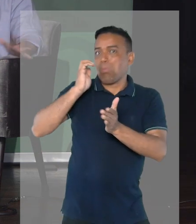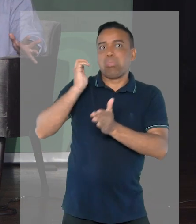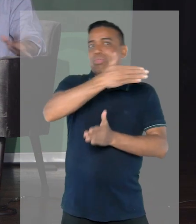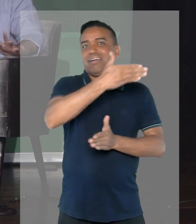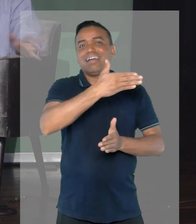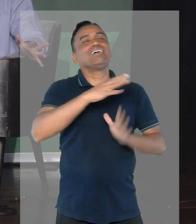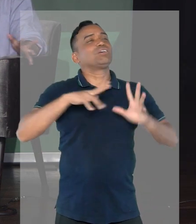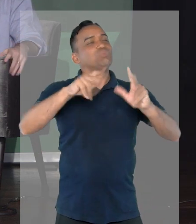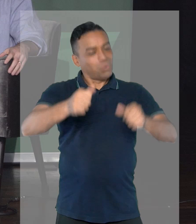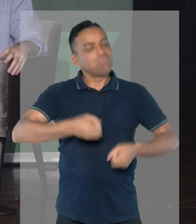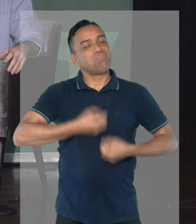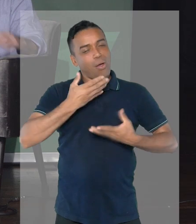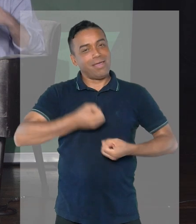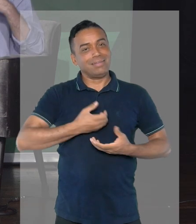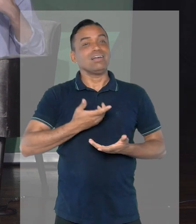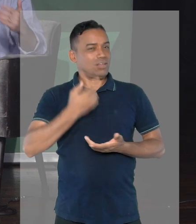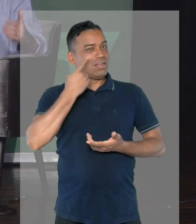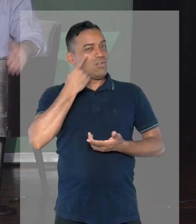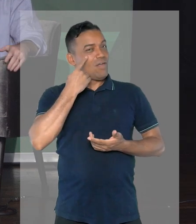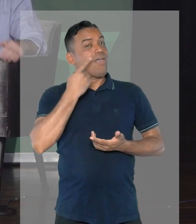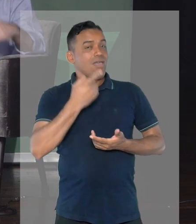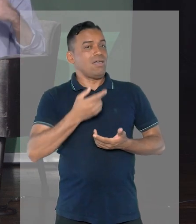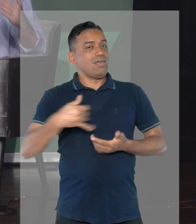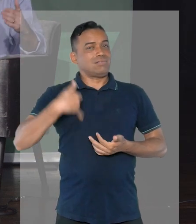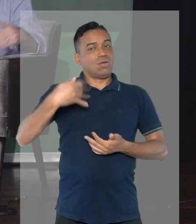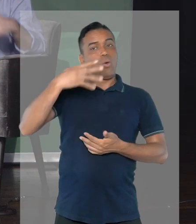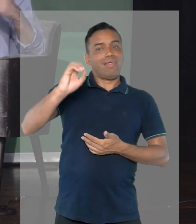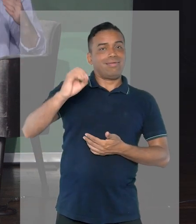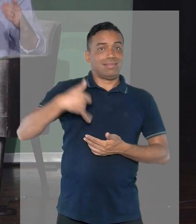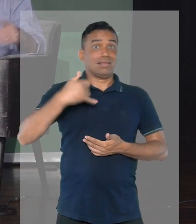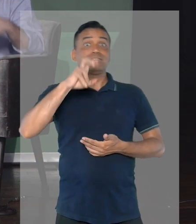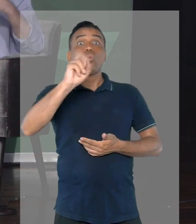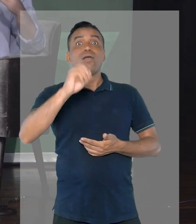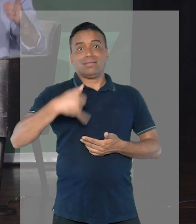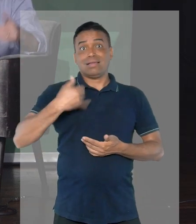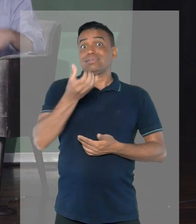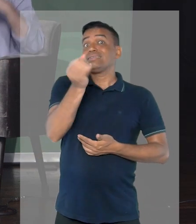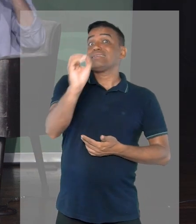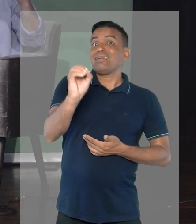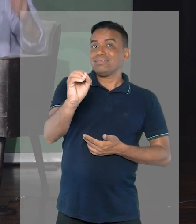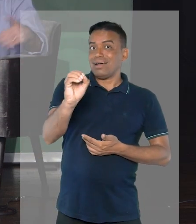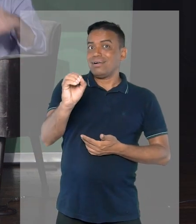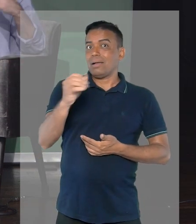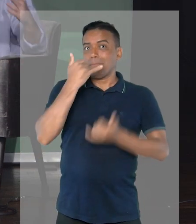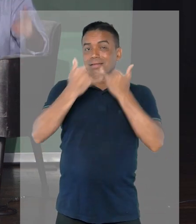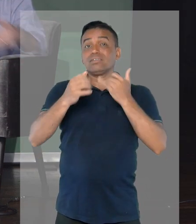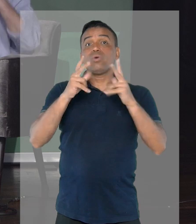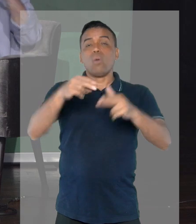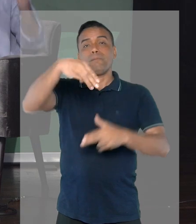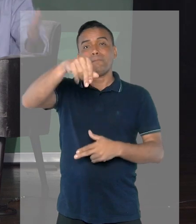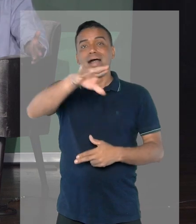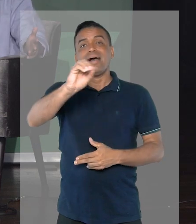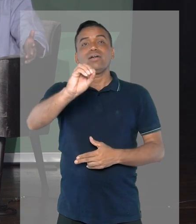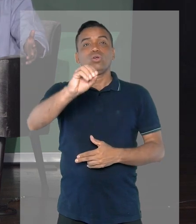Então, todo mundo é poeta, assim. Aí o Leminski fala, quero ver ser poeta aos 40, aos 50, aos 60. Poeta é igual ao Mário Quintana, que